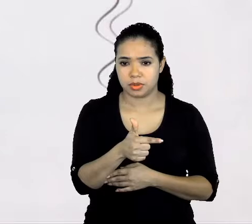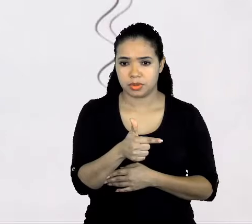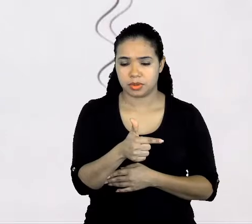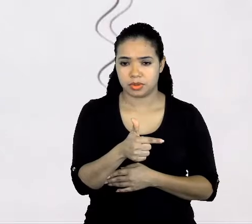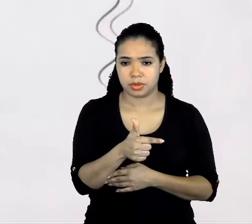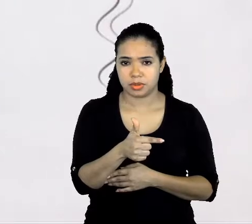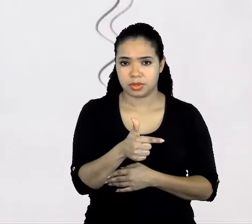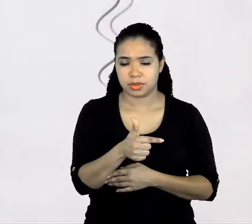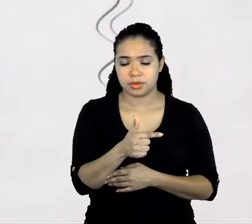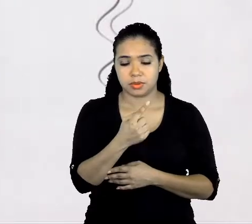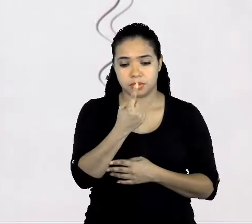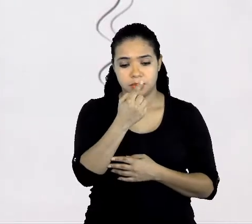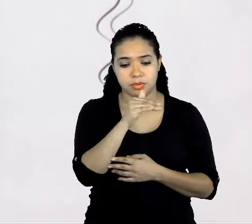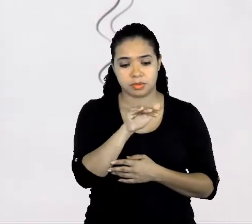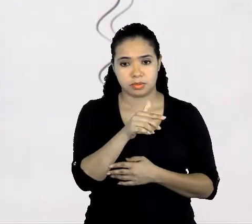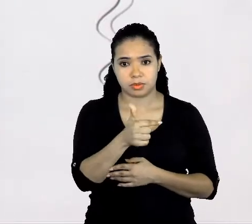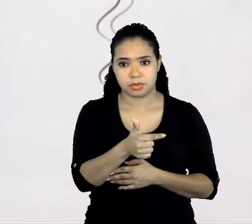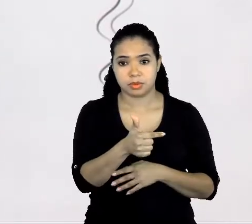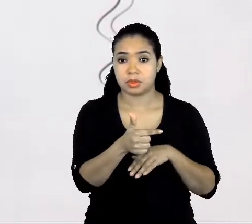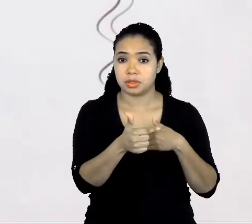tenho...